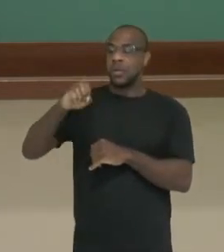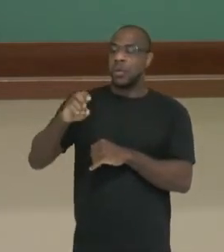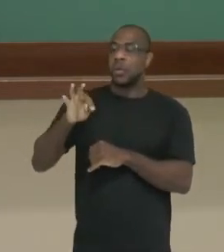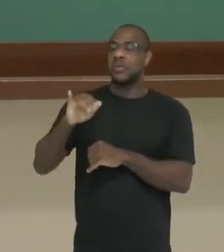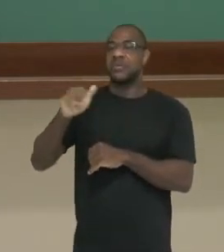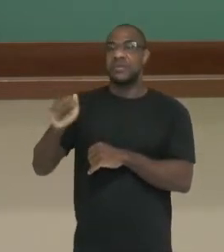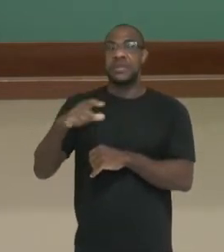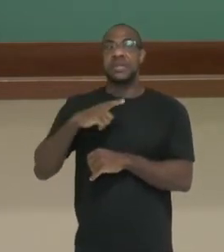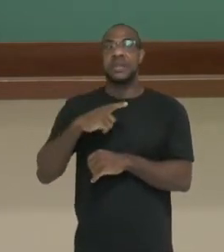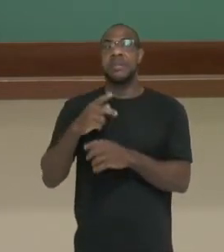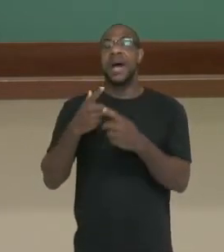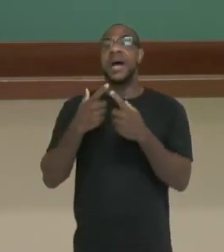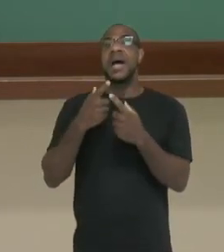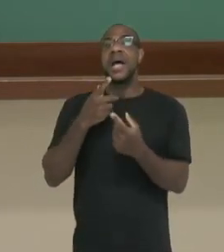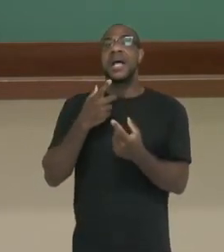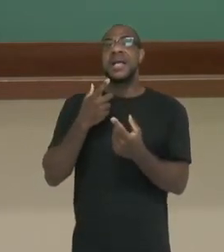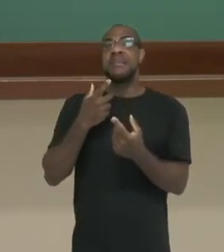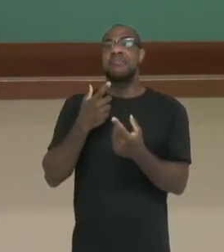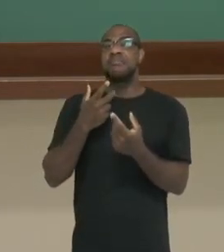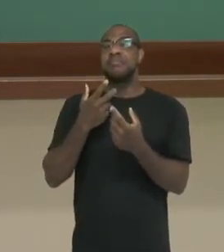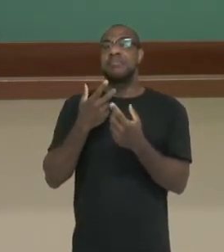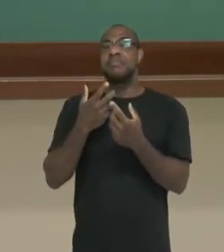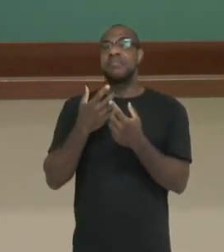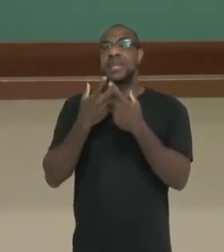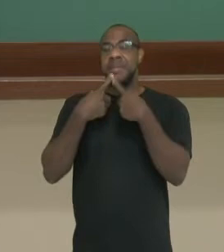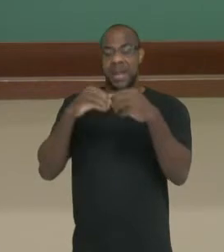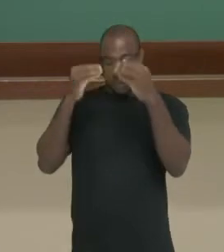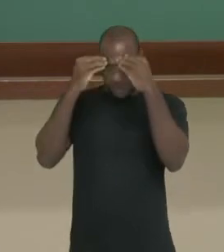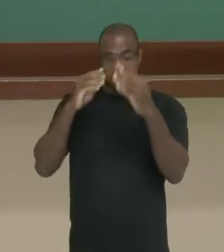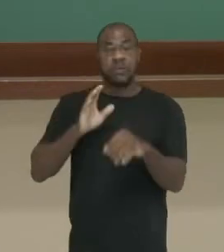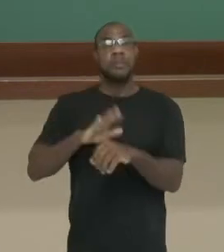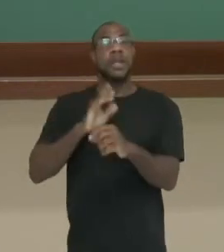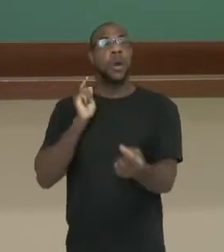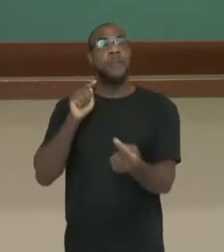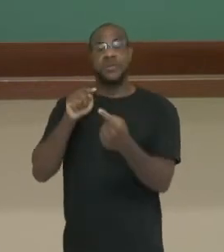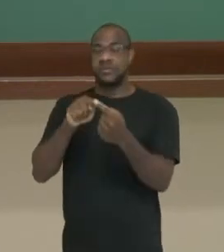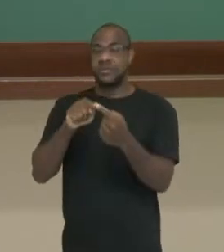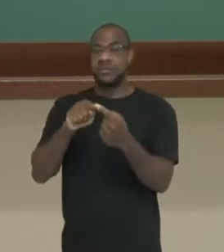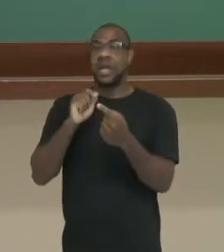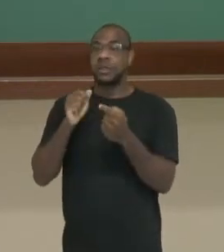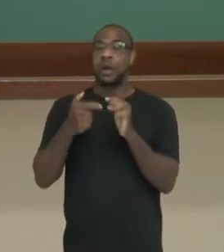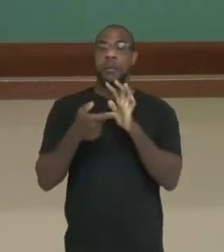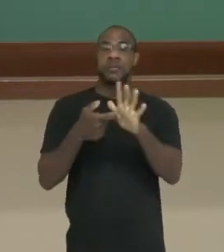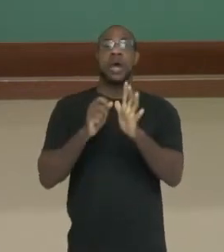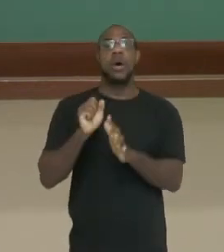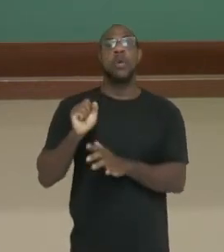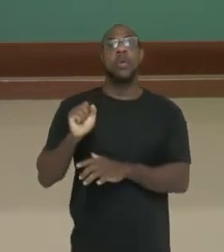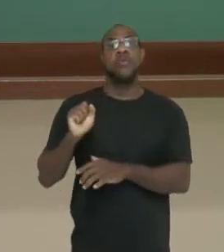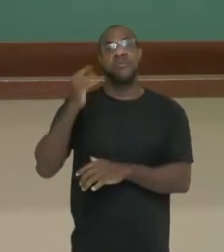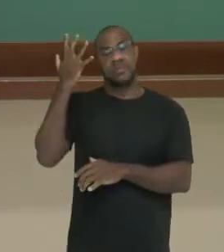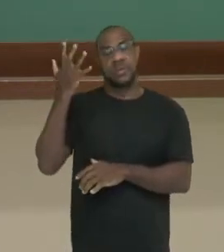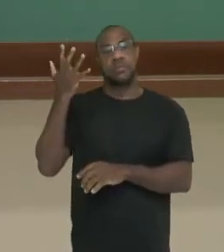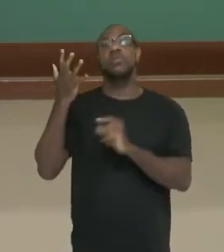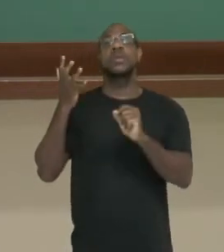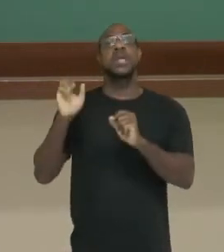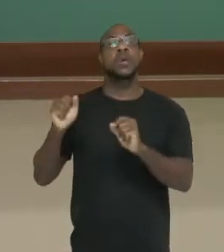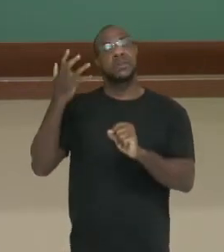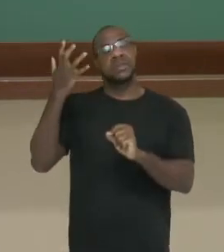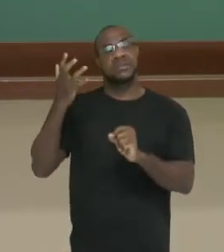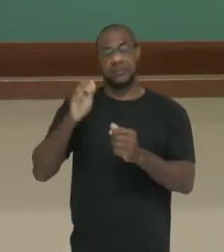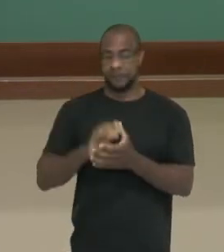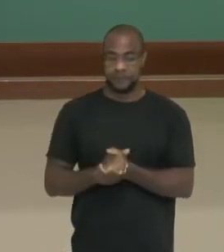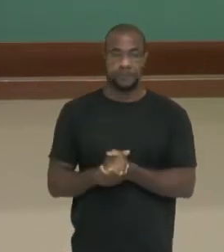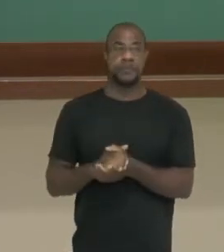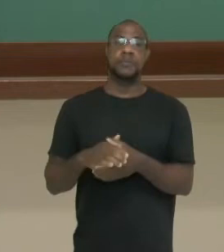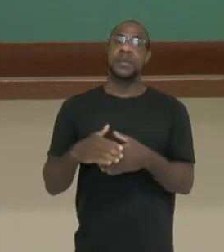mais objetividade e simplesmente é relatado um fato que aconteceu. Então, nesse sentido que a gente diz que nós temos